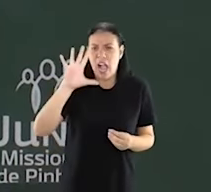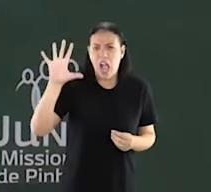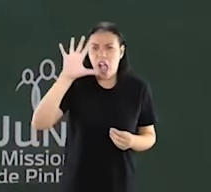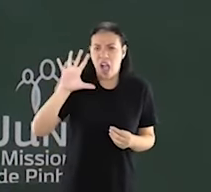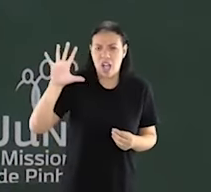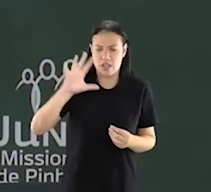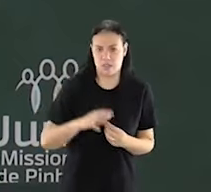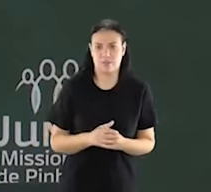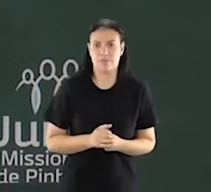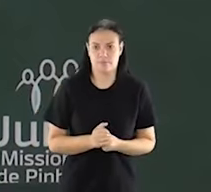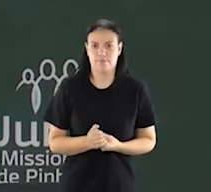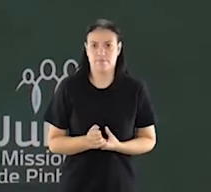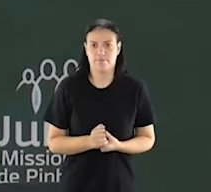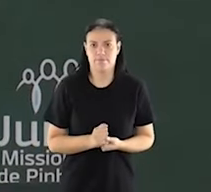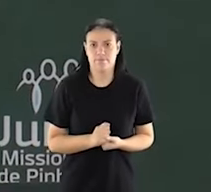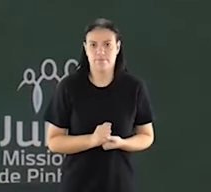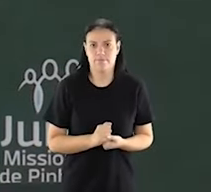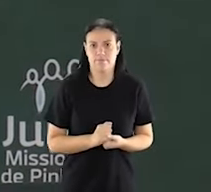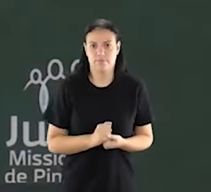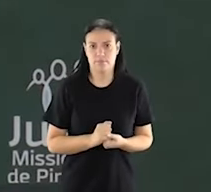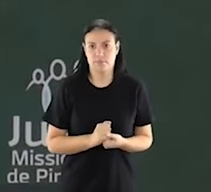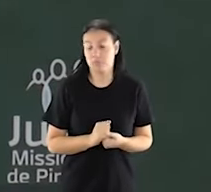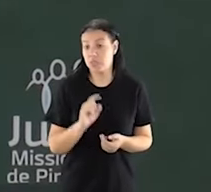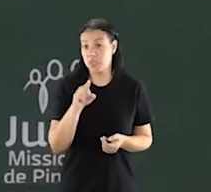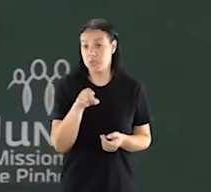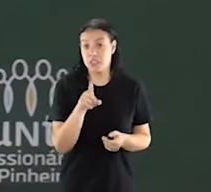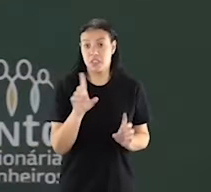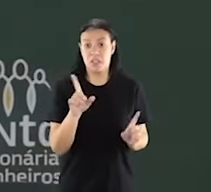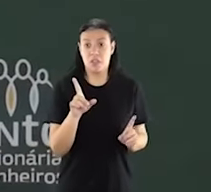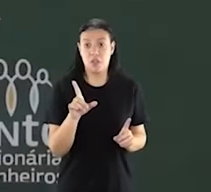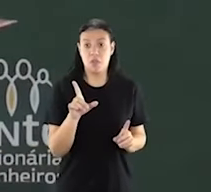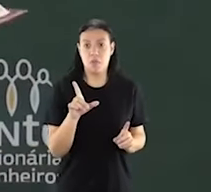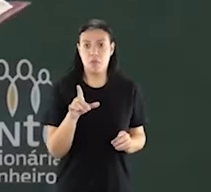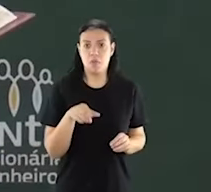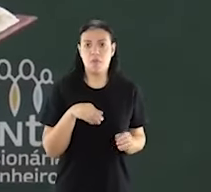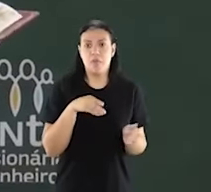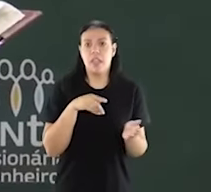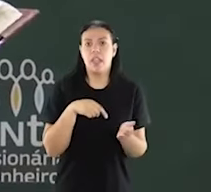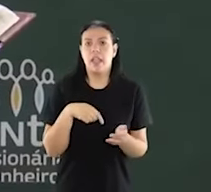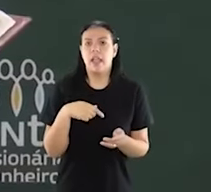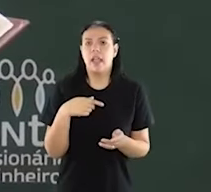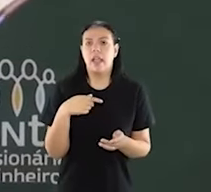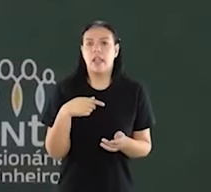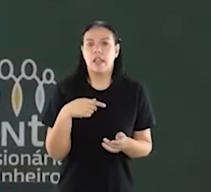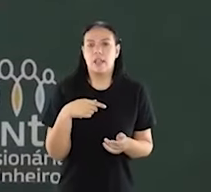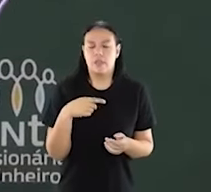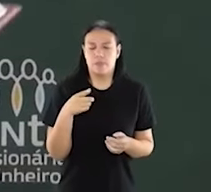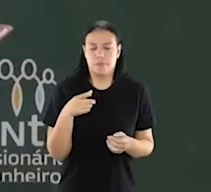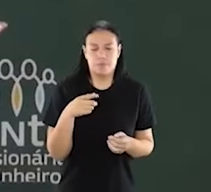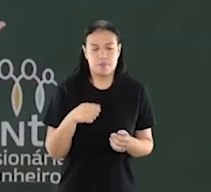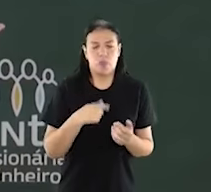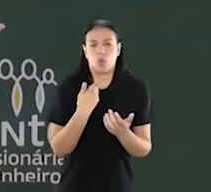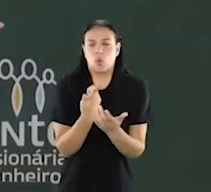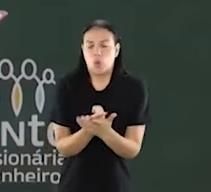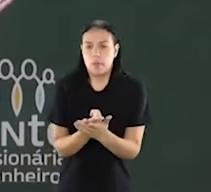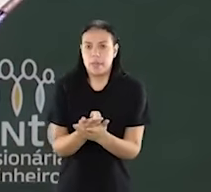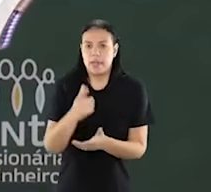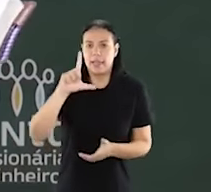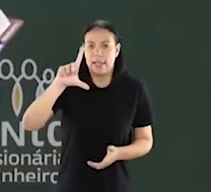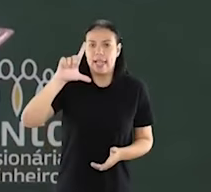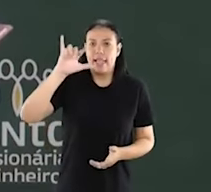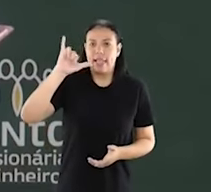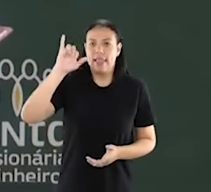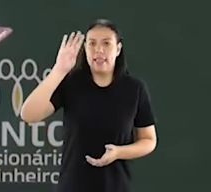do que para aqui para o Brasil. Você não vai no mercado e fala, eu quero uma libra de carne, você vai comprar um quilo de carne, não é? É a